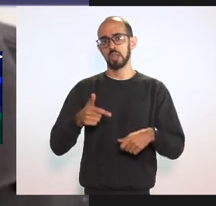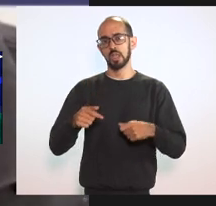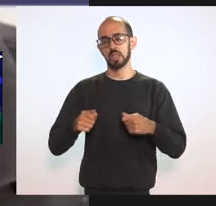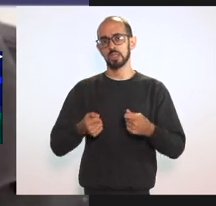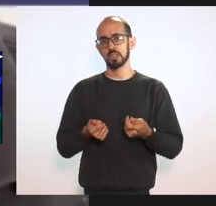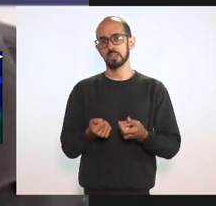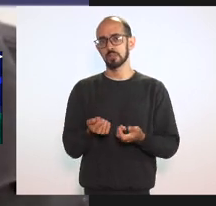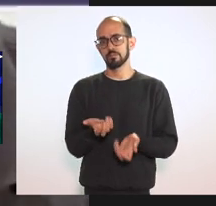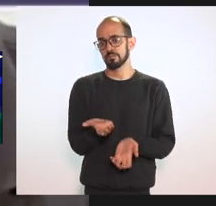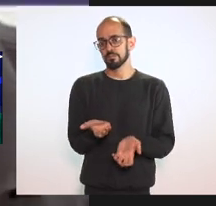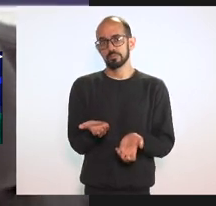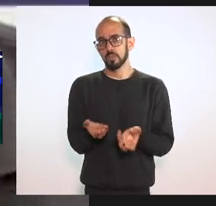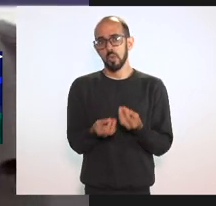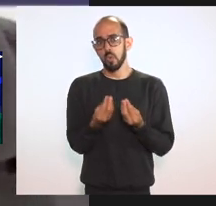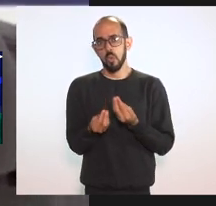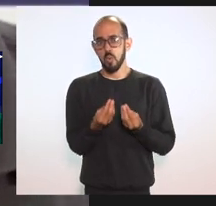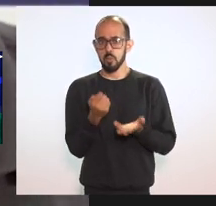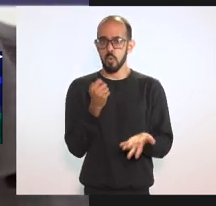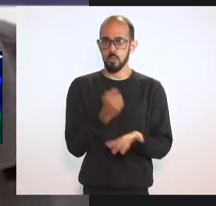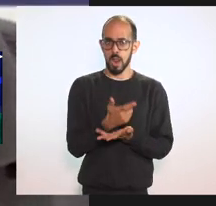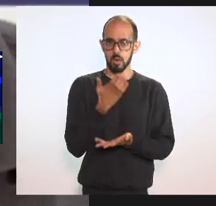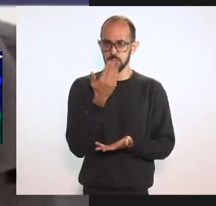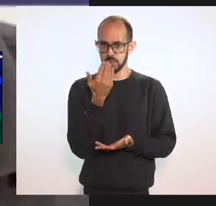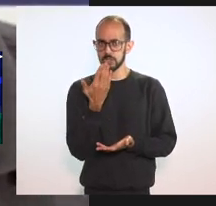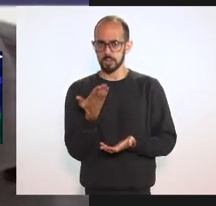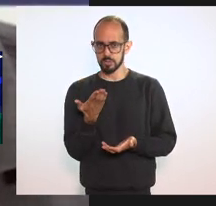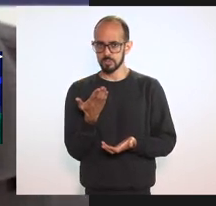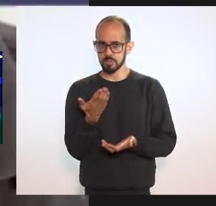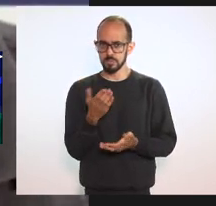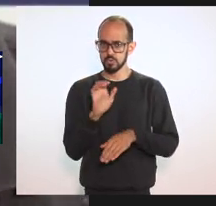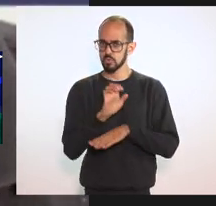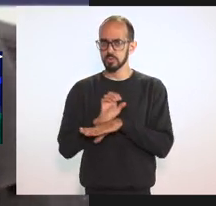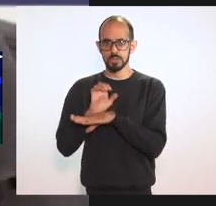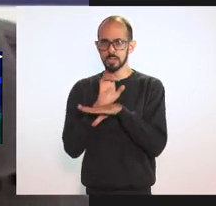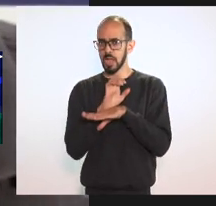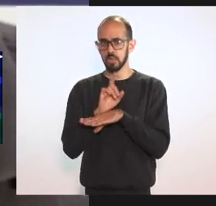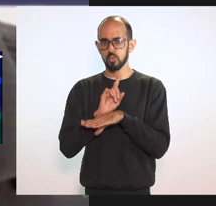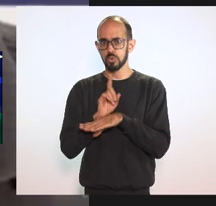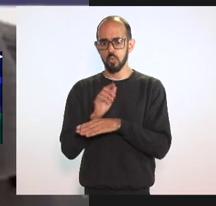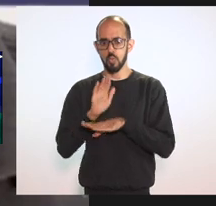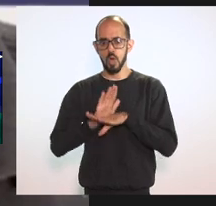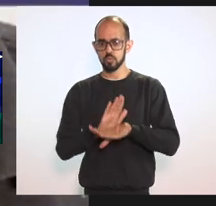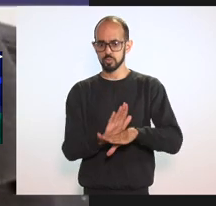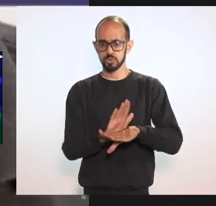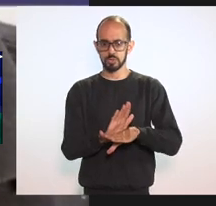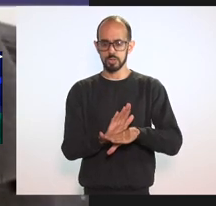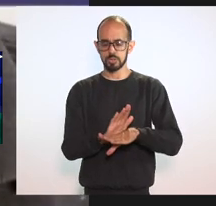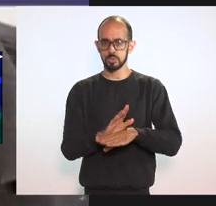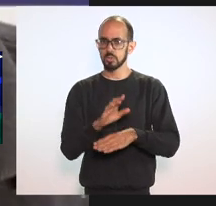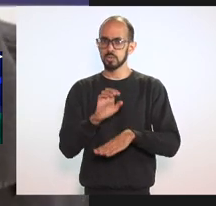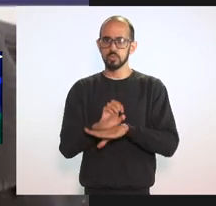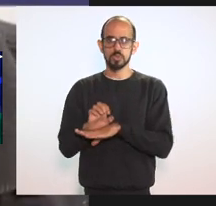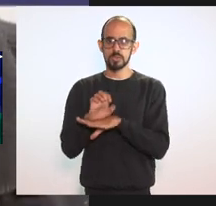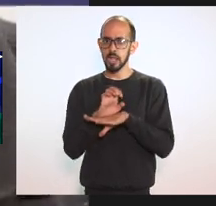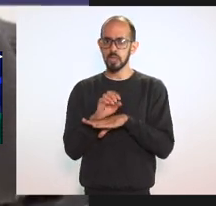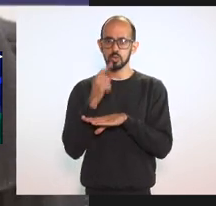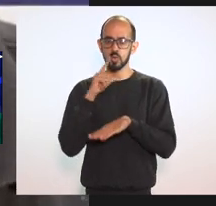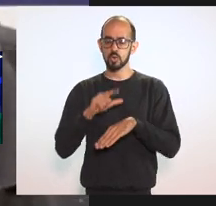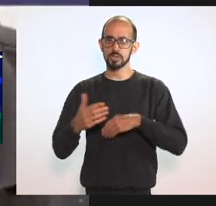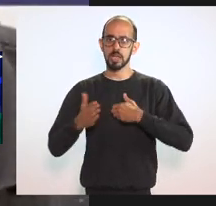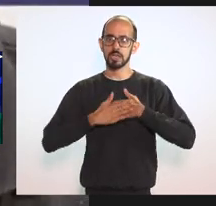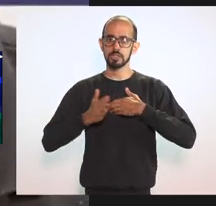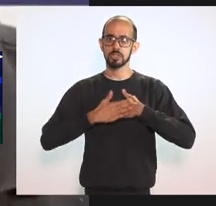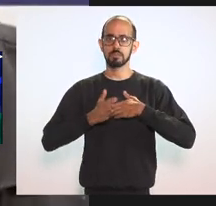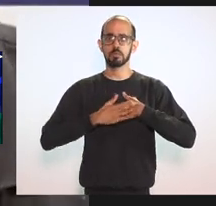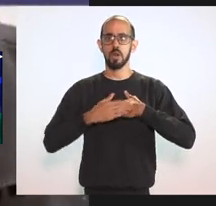estado não faz a sua parte ou seja que que adianta o feriadão sendo que o estado não consegue tomar conta nem dele